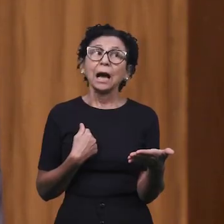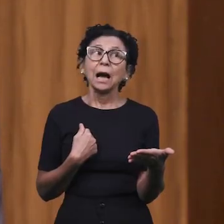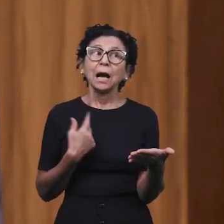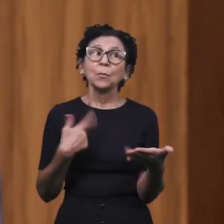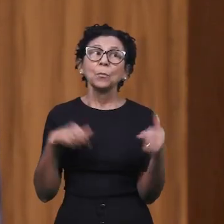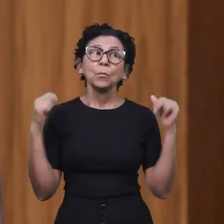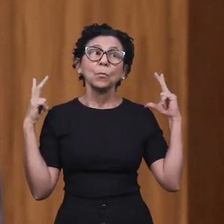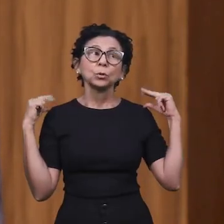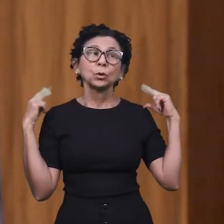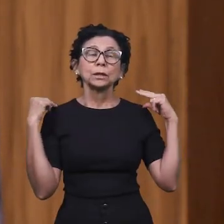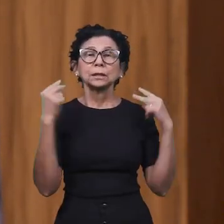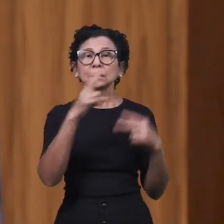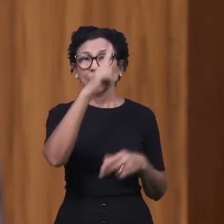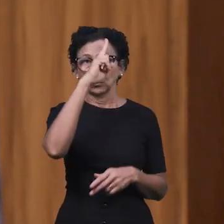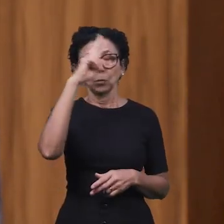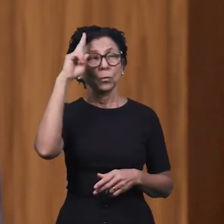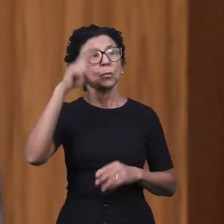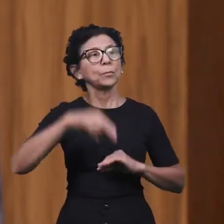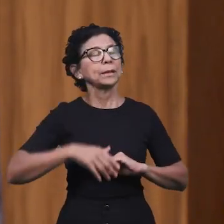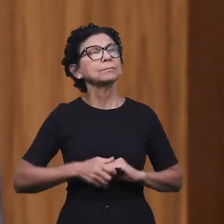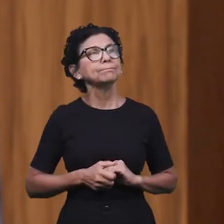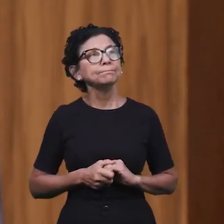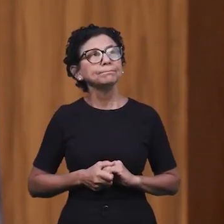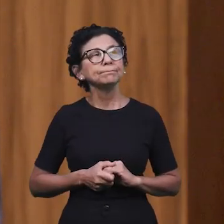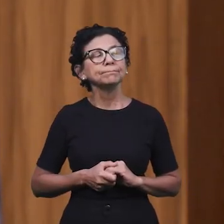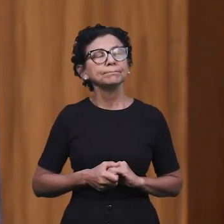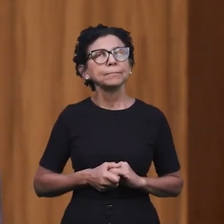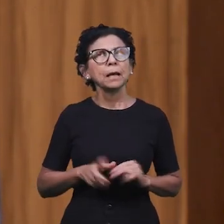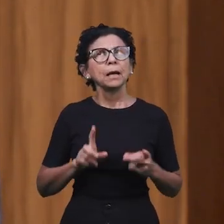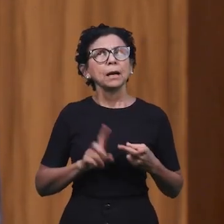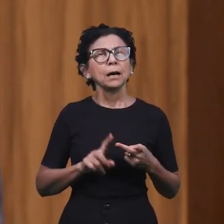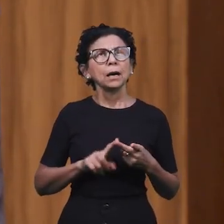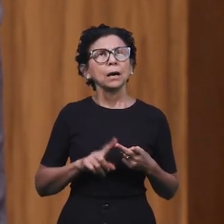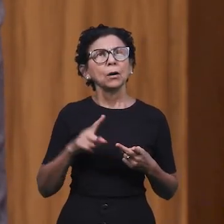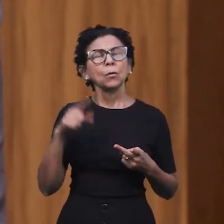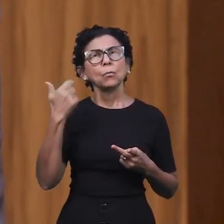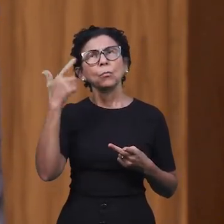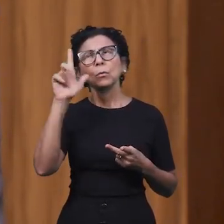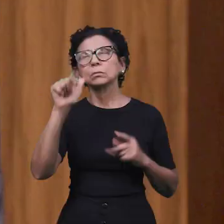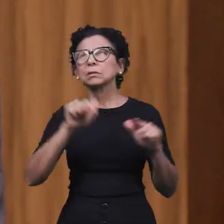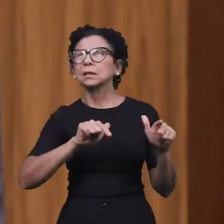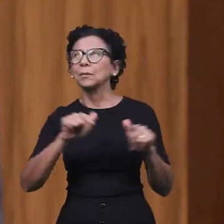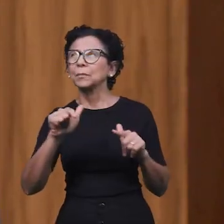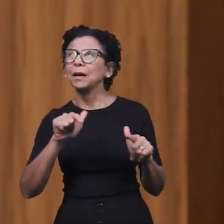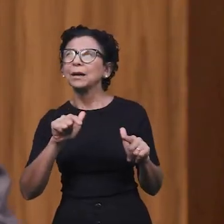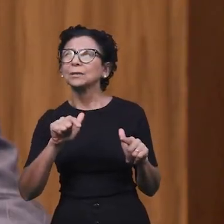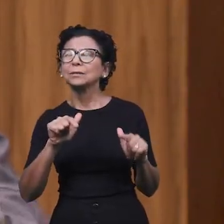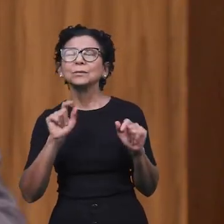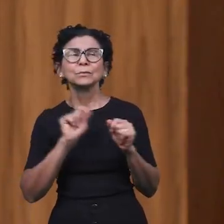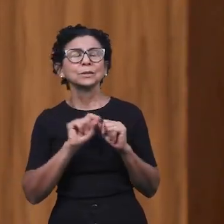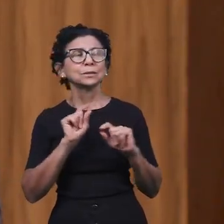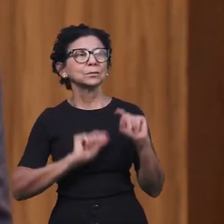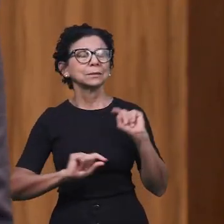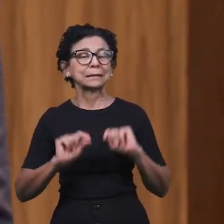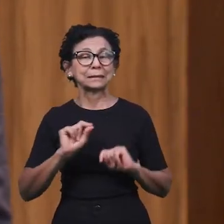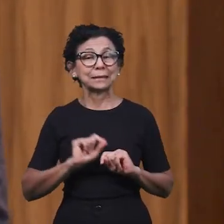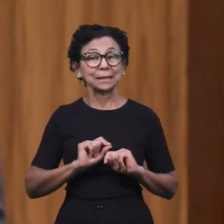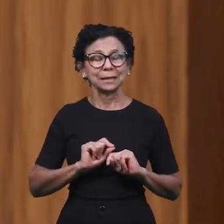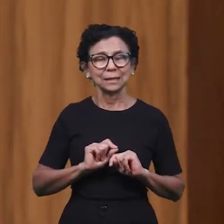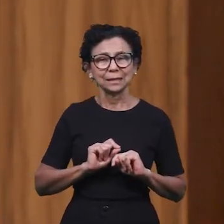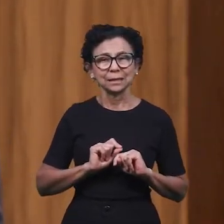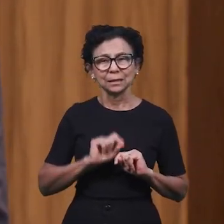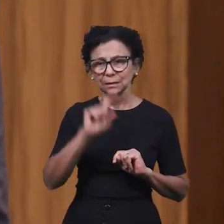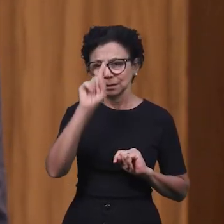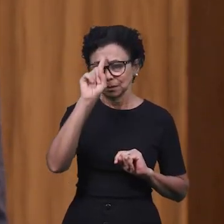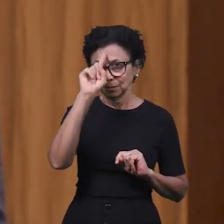motorista de um aplicativo? Eu posso buscar uma segunda atividade? O que é que eu faço? O